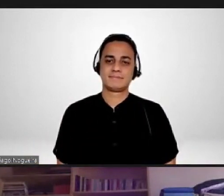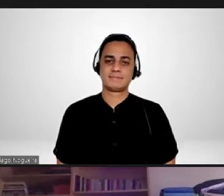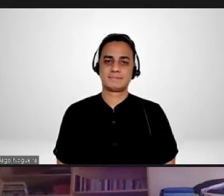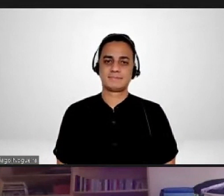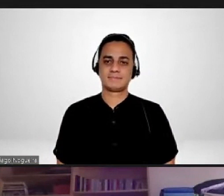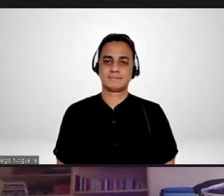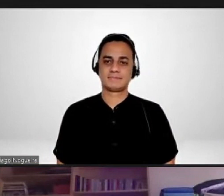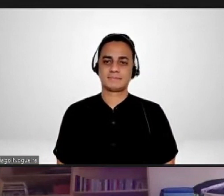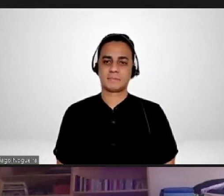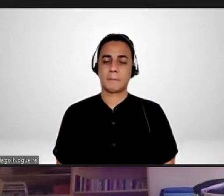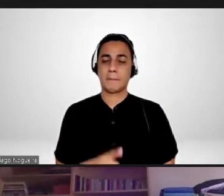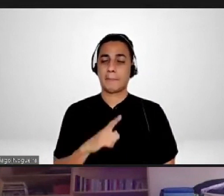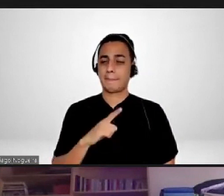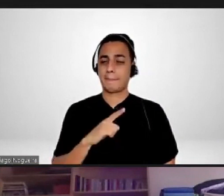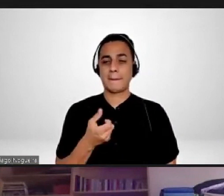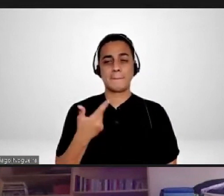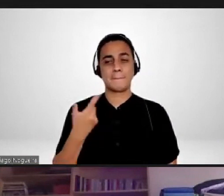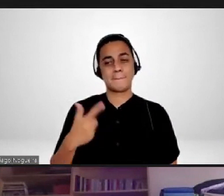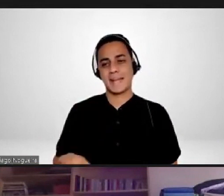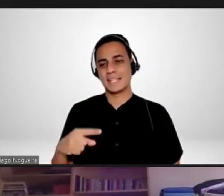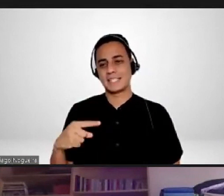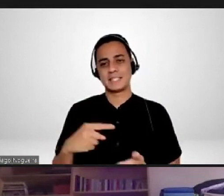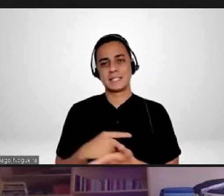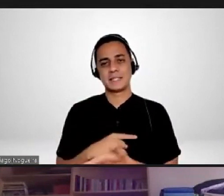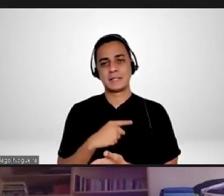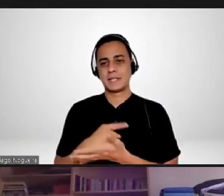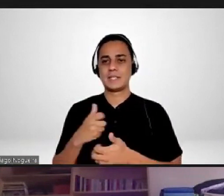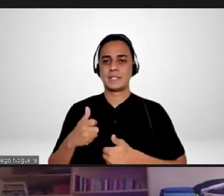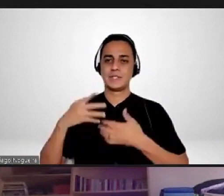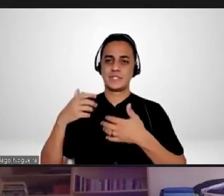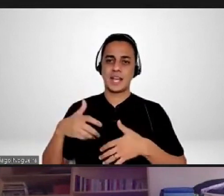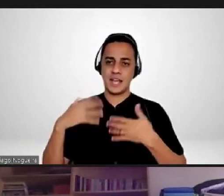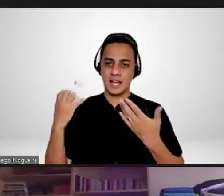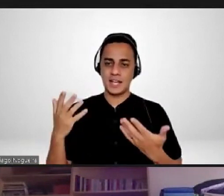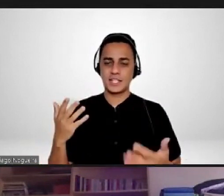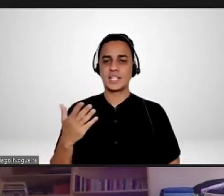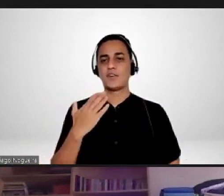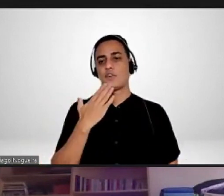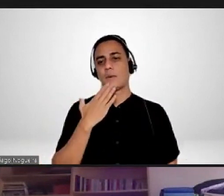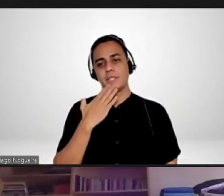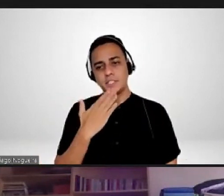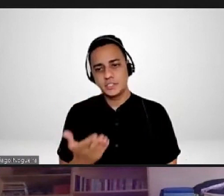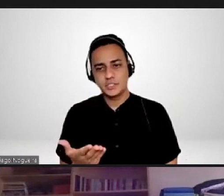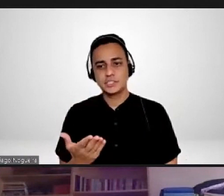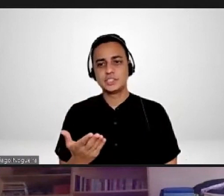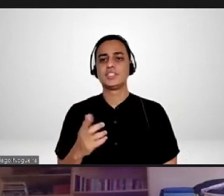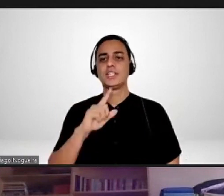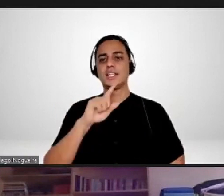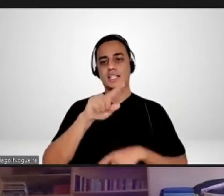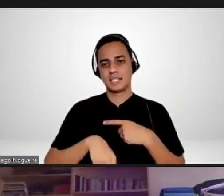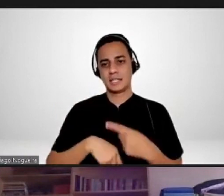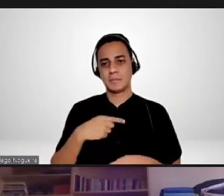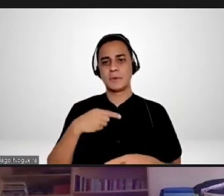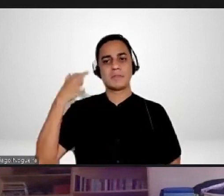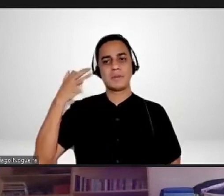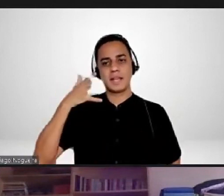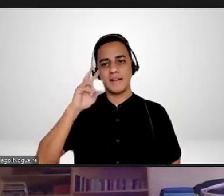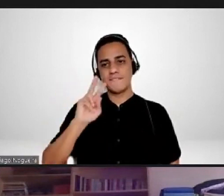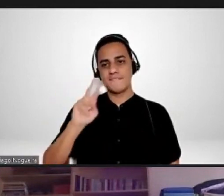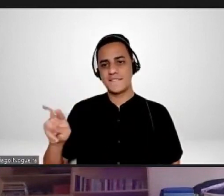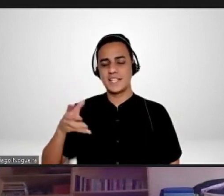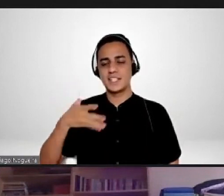Há várias perguntas no chat ainda, e eu vou pedir para os palestrantes consultarem o chat e, se